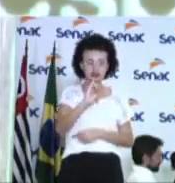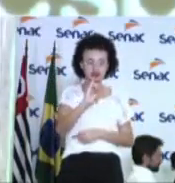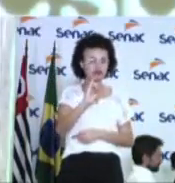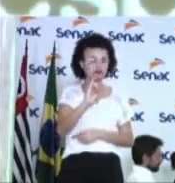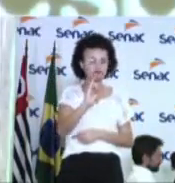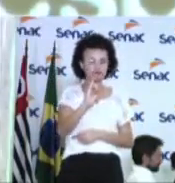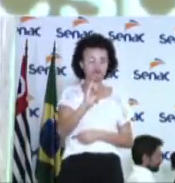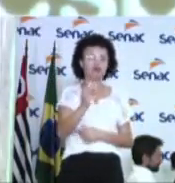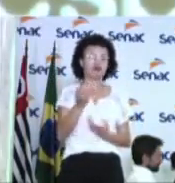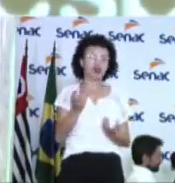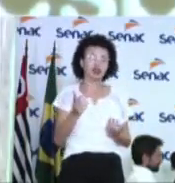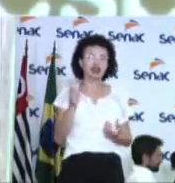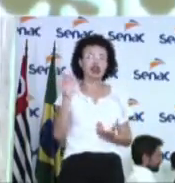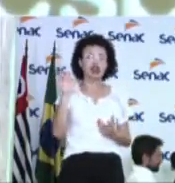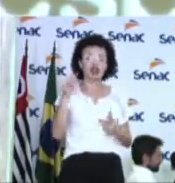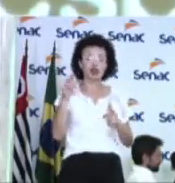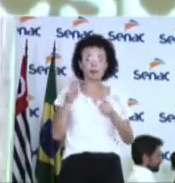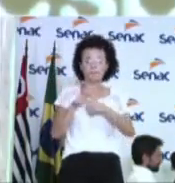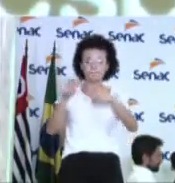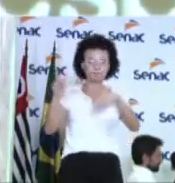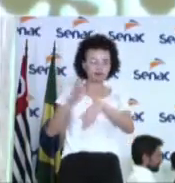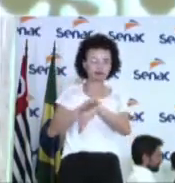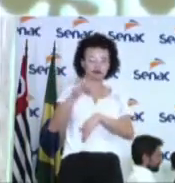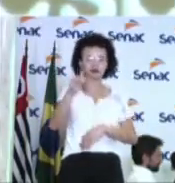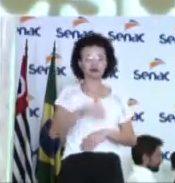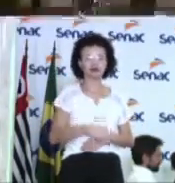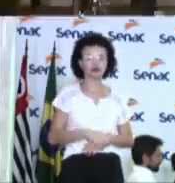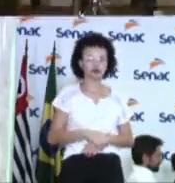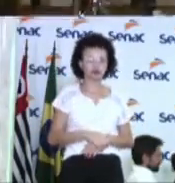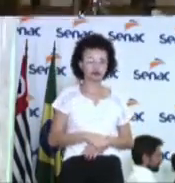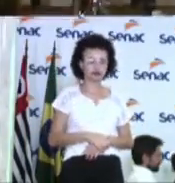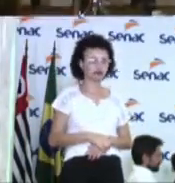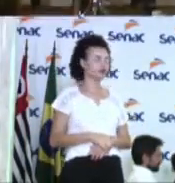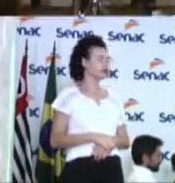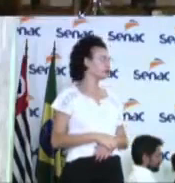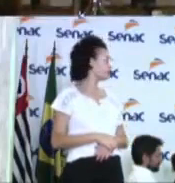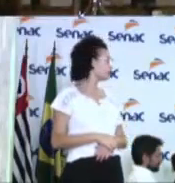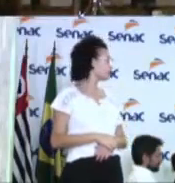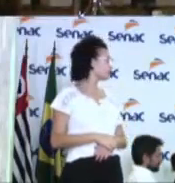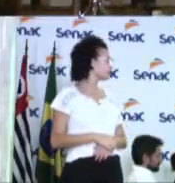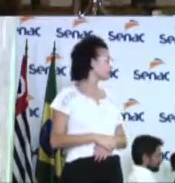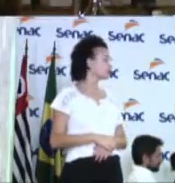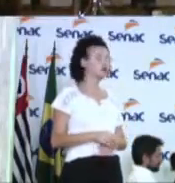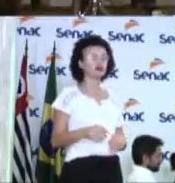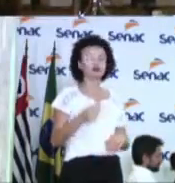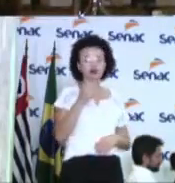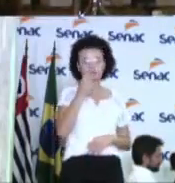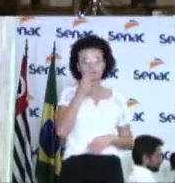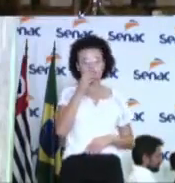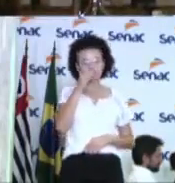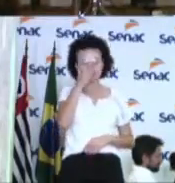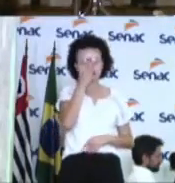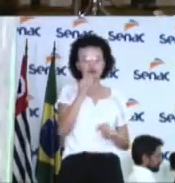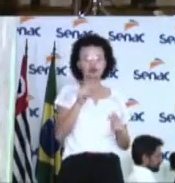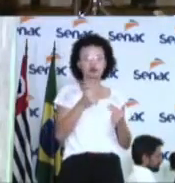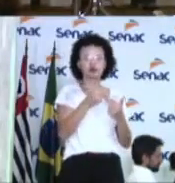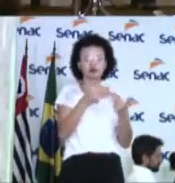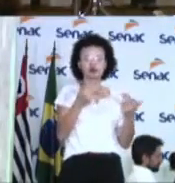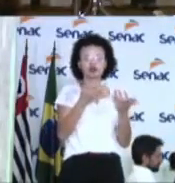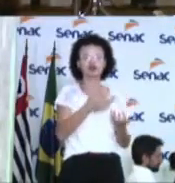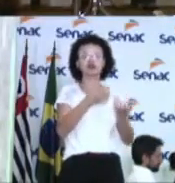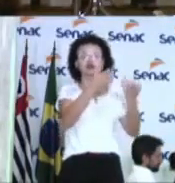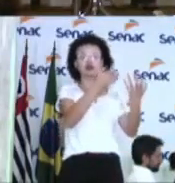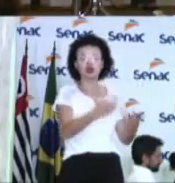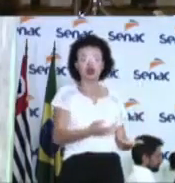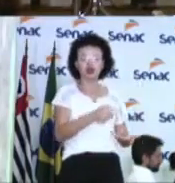também acho que é maior do que isso, né? Um ponto que eu queria colocar vocês, que vocês passaram